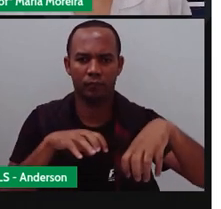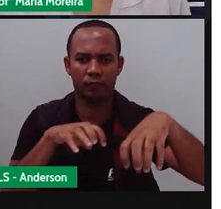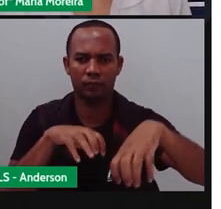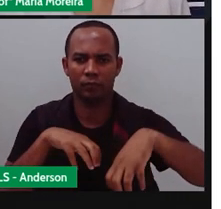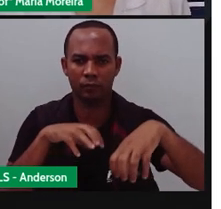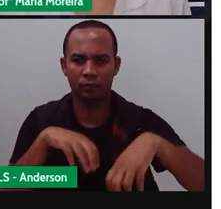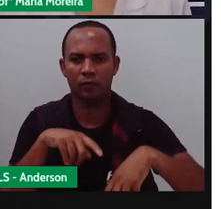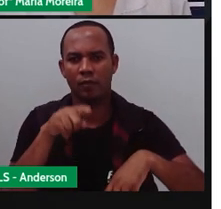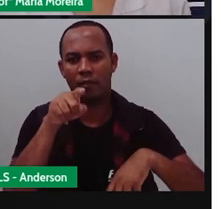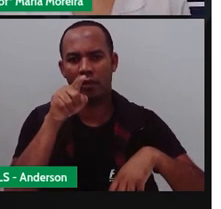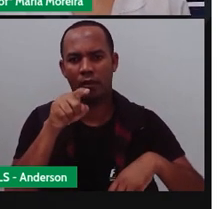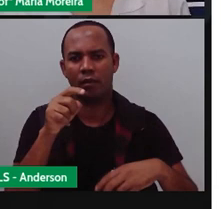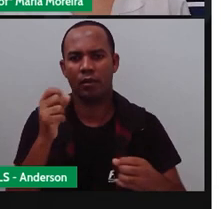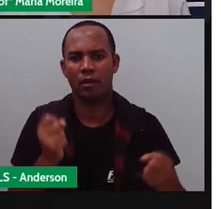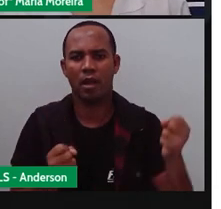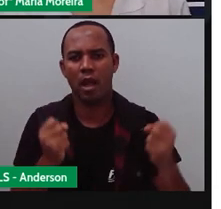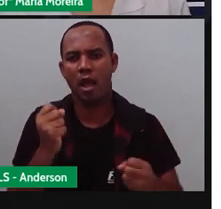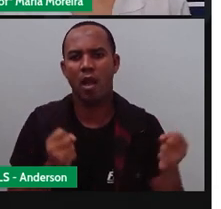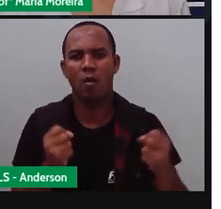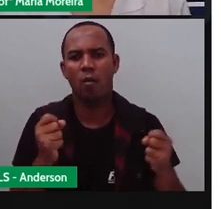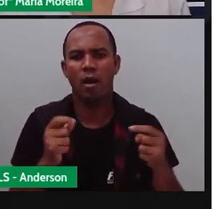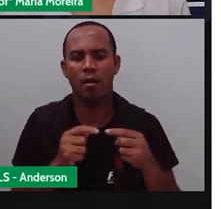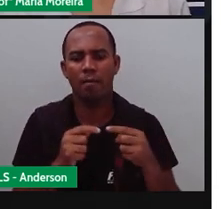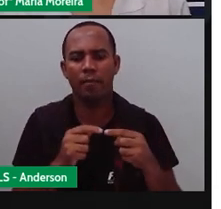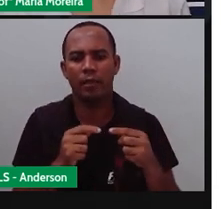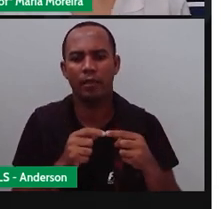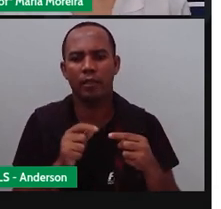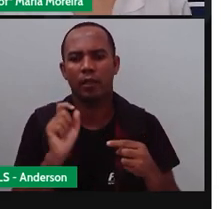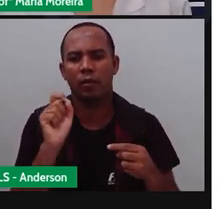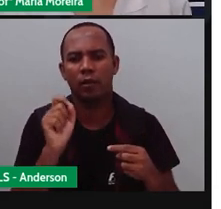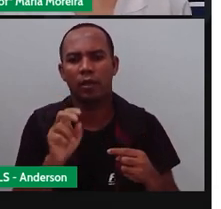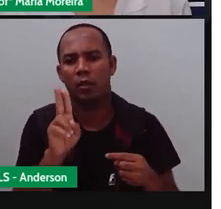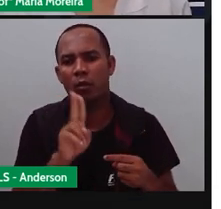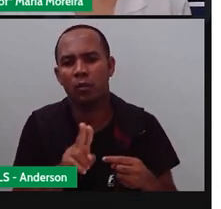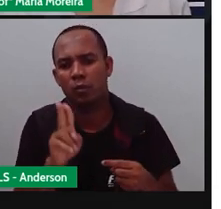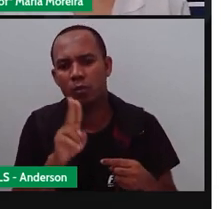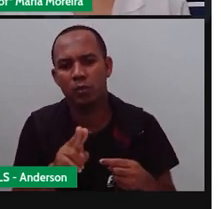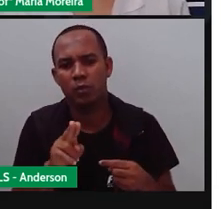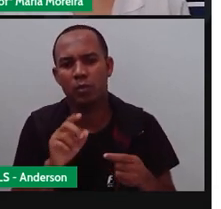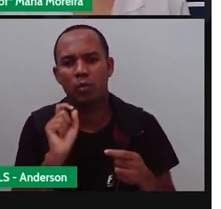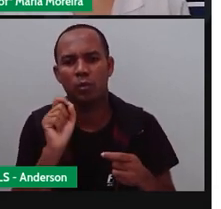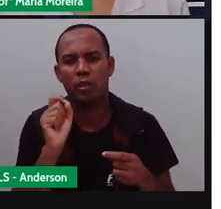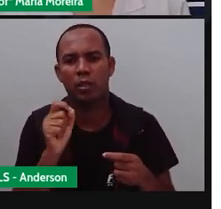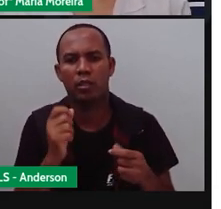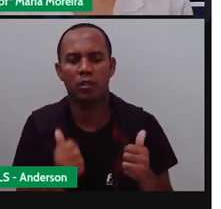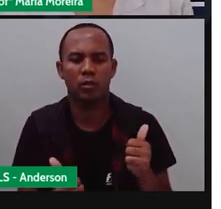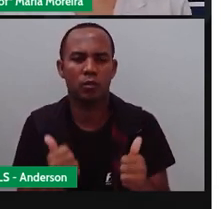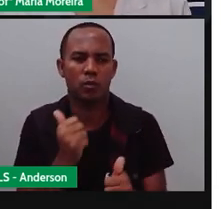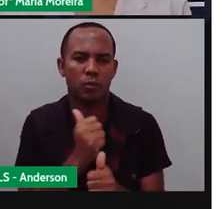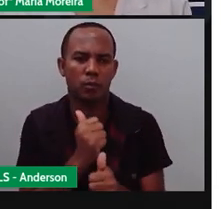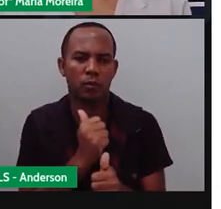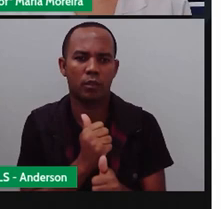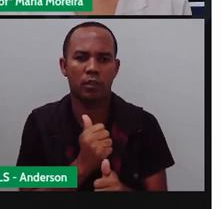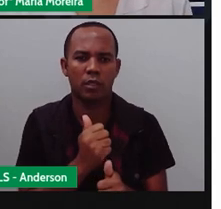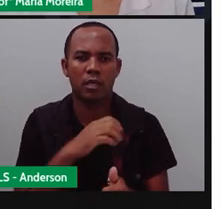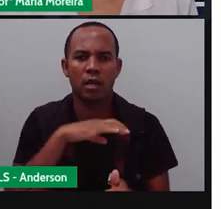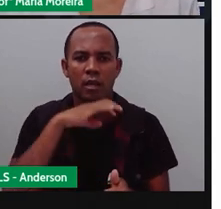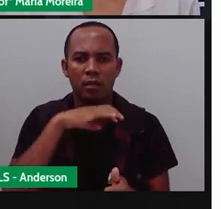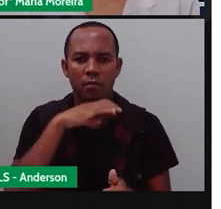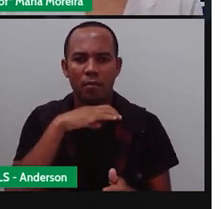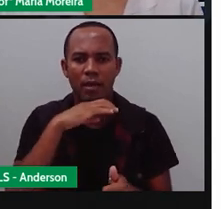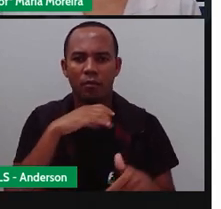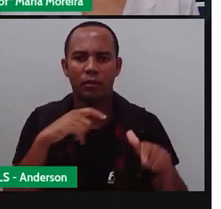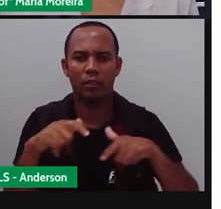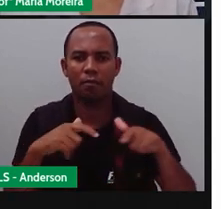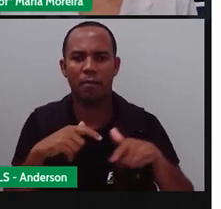esses veículos Eles foram projetados Originalmente né para substituir animais de trabalho que a pro falou que com